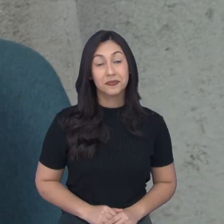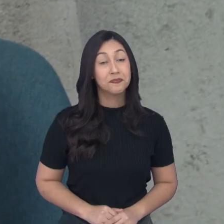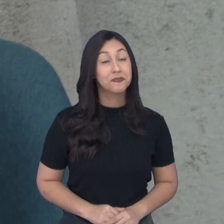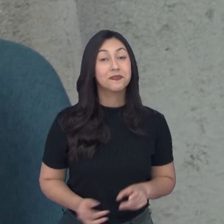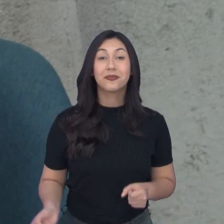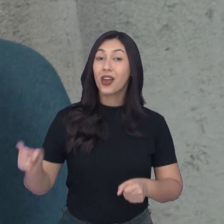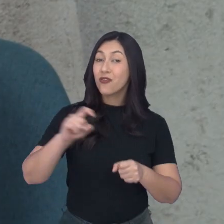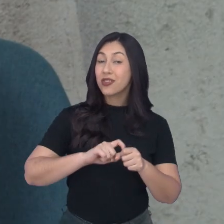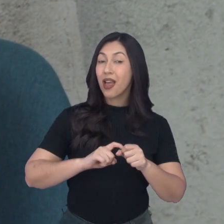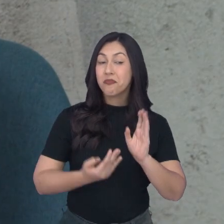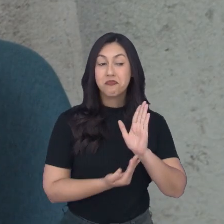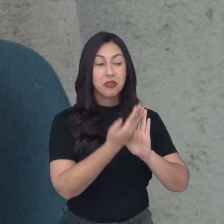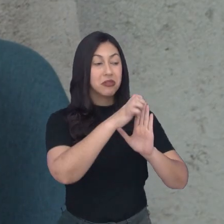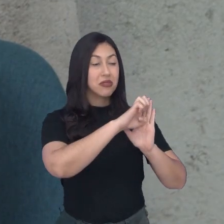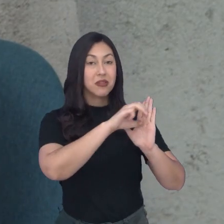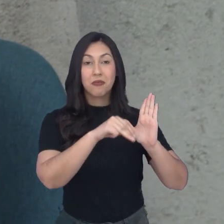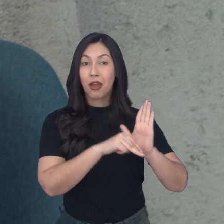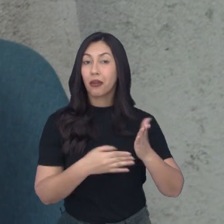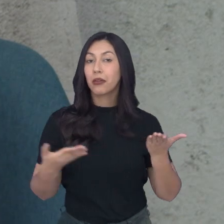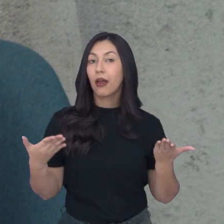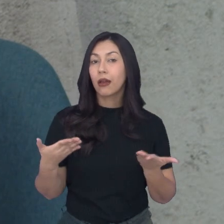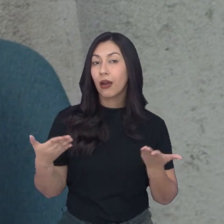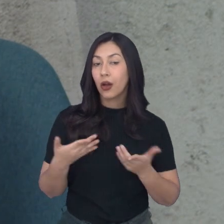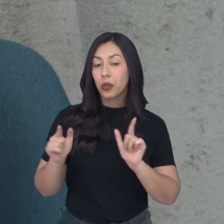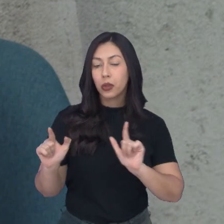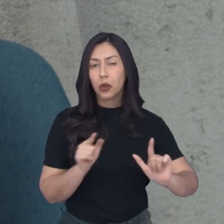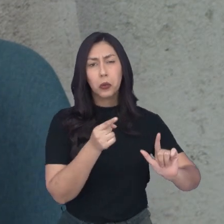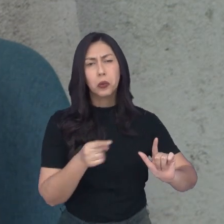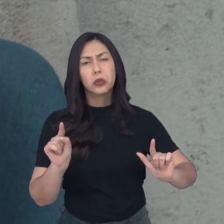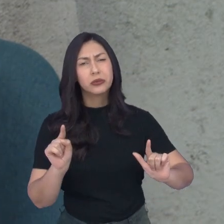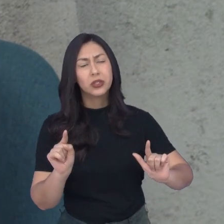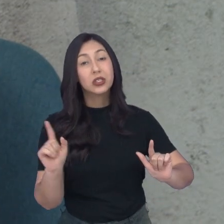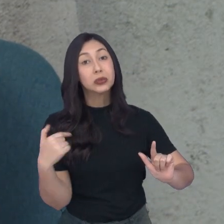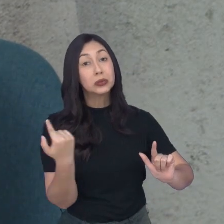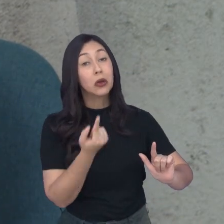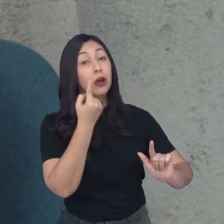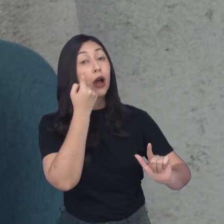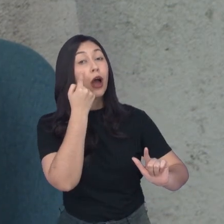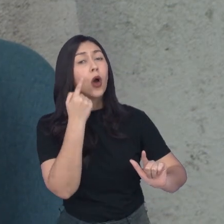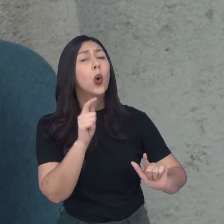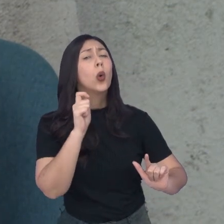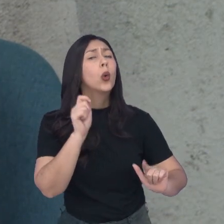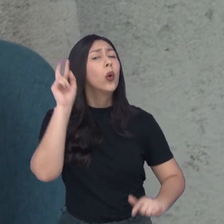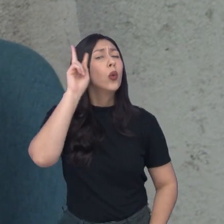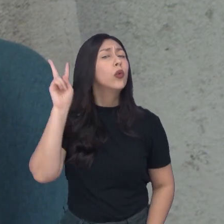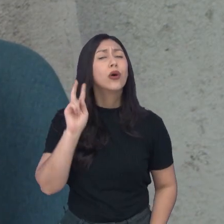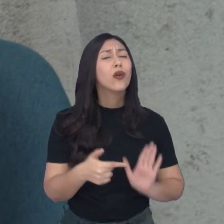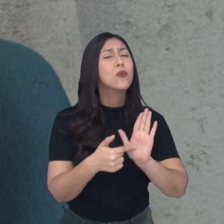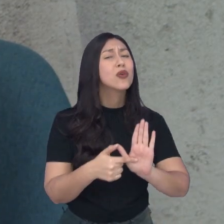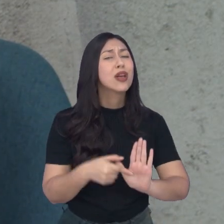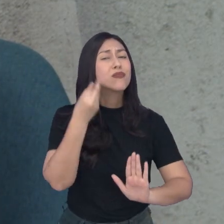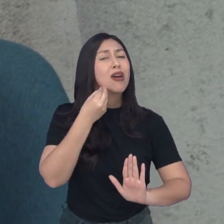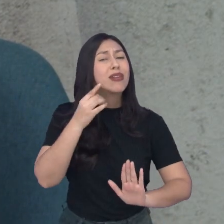Estamos de volta com a Estação Mercado. Agora, nesse último bloco do programa, chegou o momento da gente ver o que a Vanessa vai trazer no quadro Job do Dia.